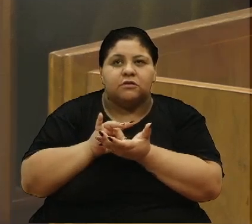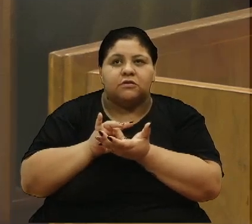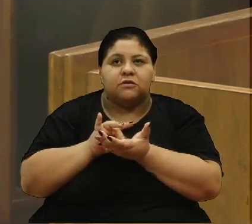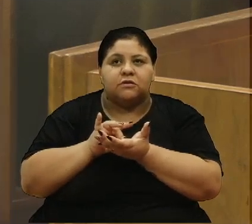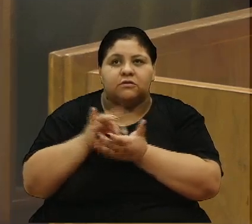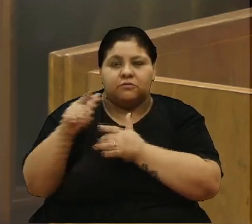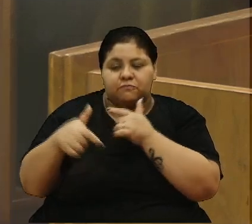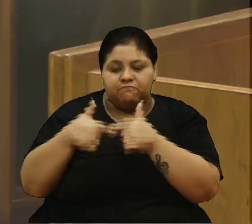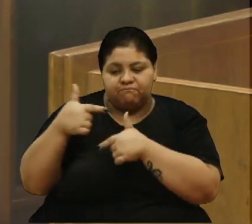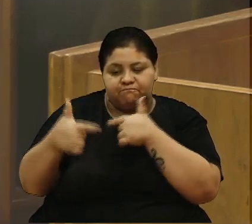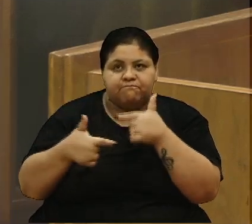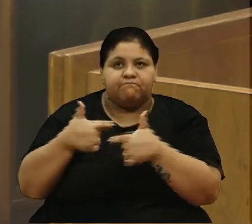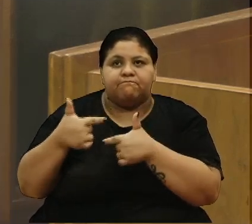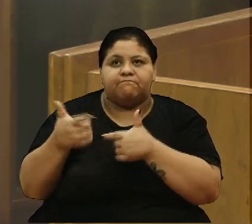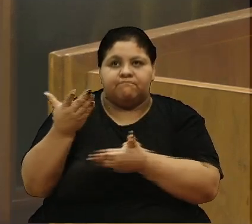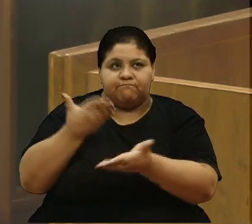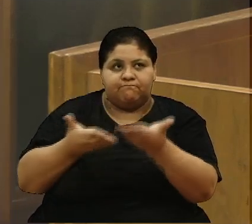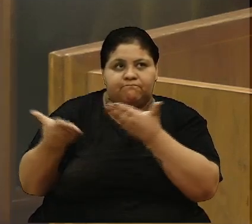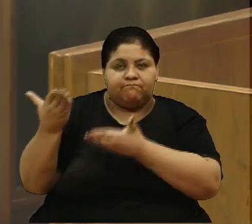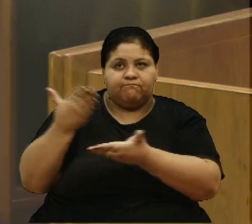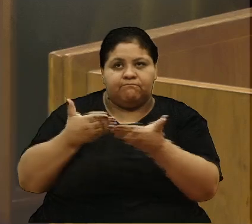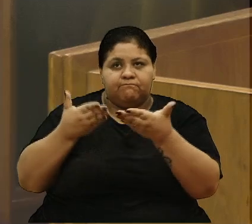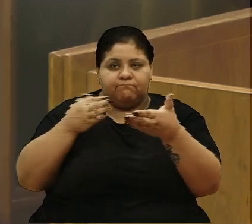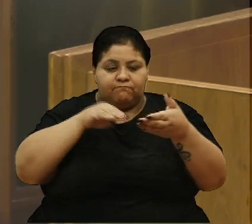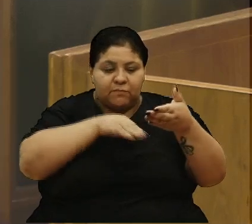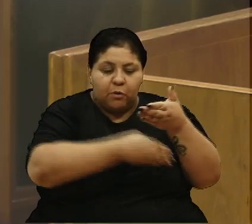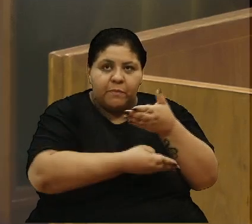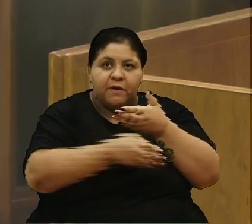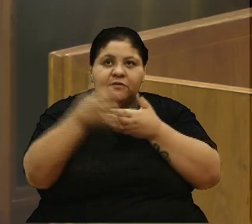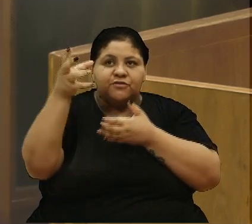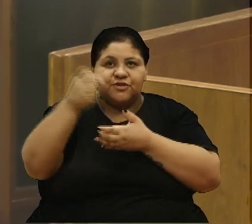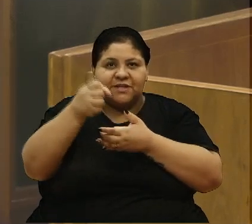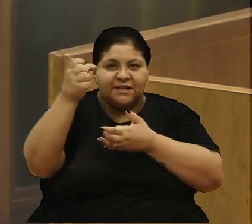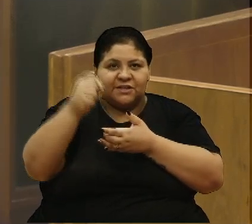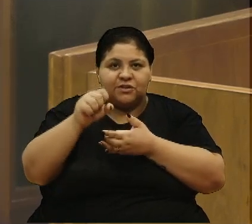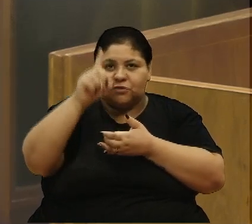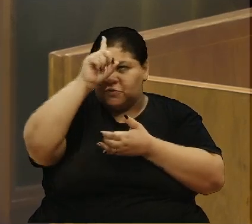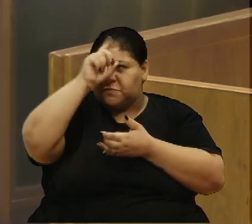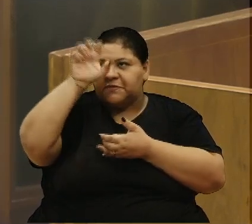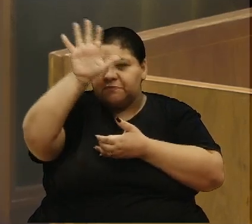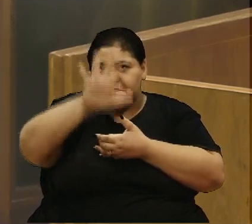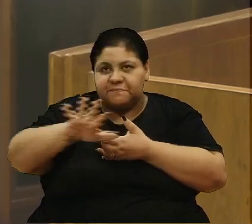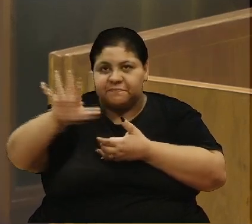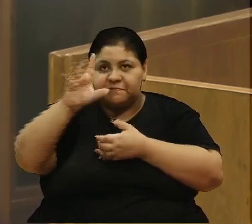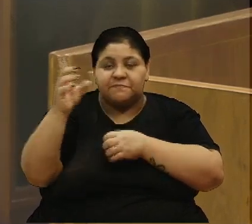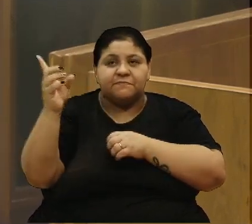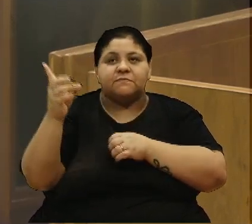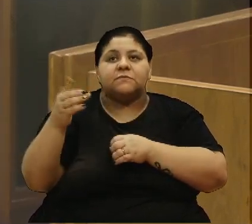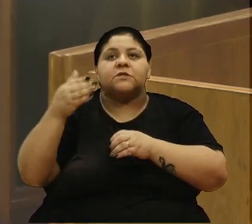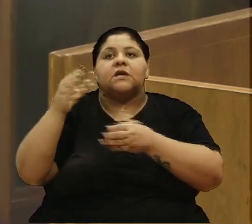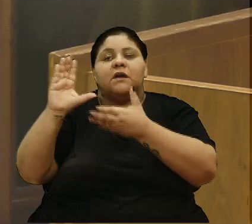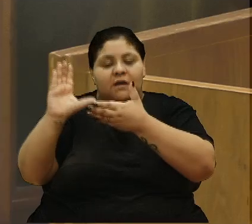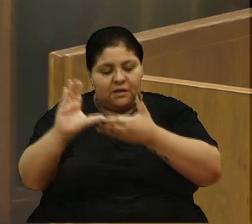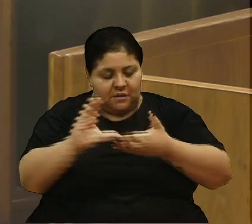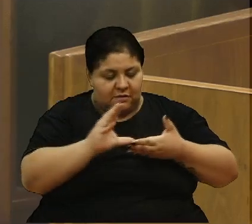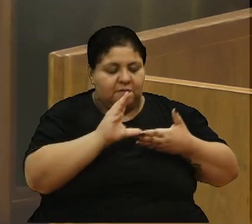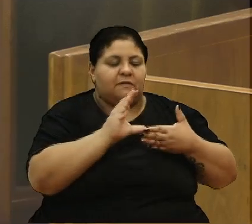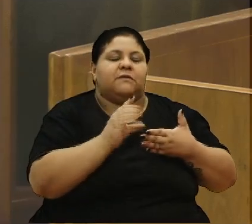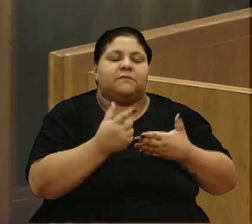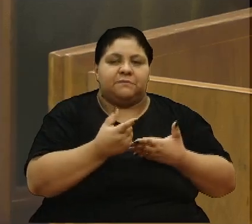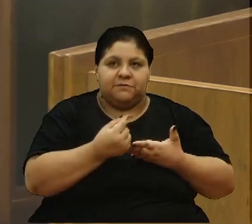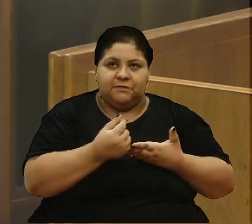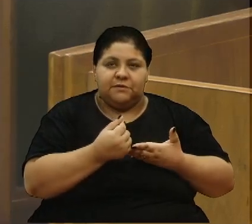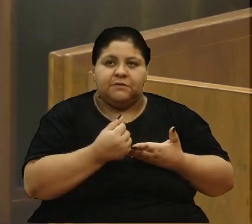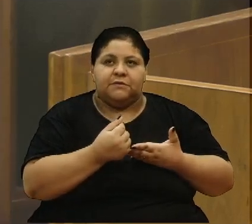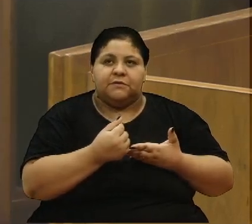ao trabalho e ao atendimento do Banco de Leite Humano do HG. Então, no dia... Ele enviou essa emenda parlamentar, está